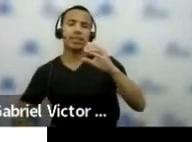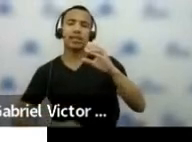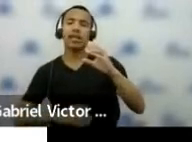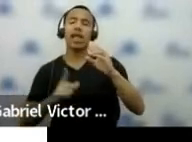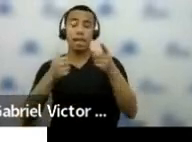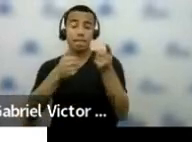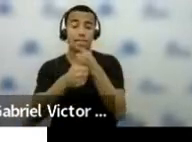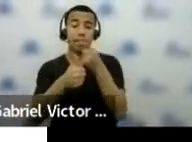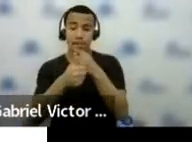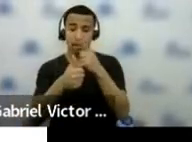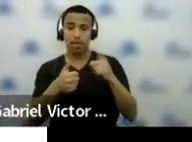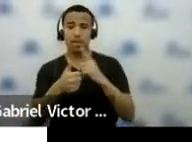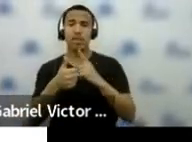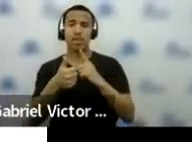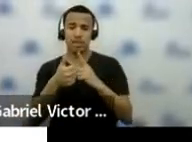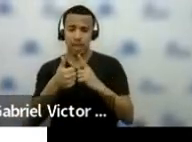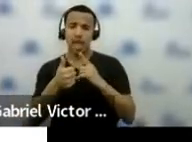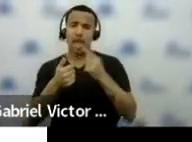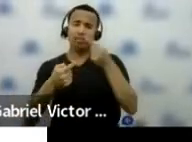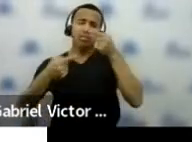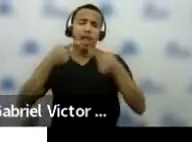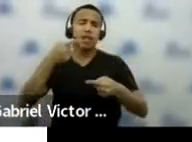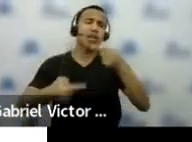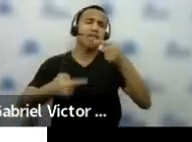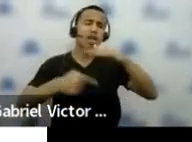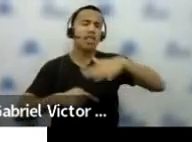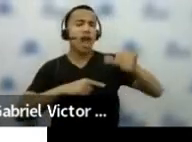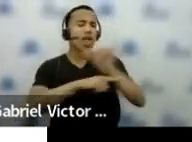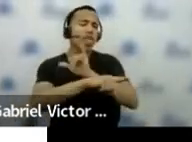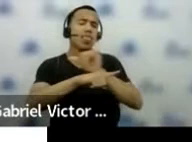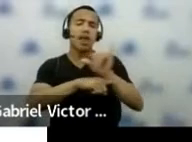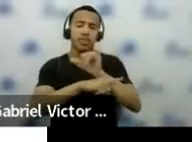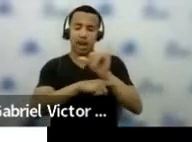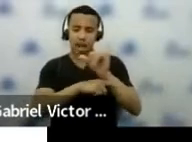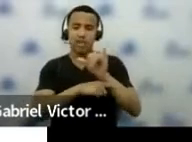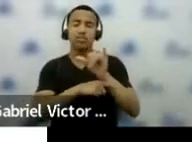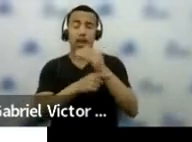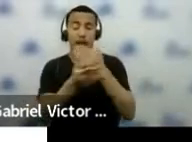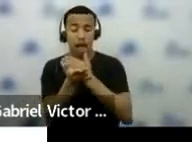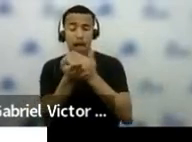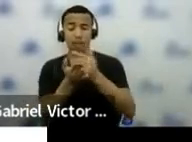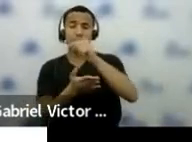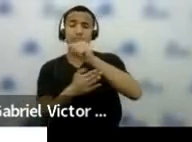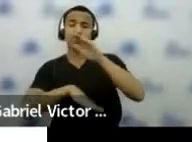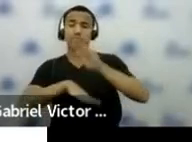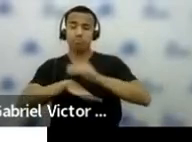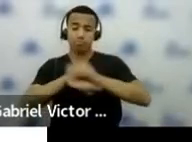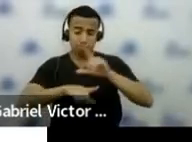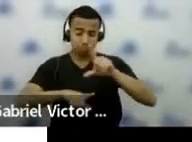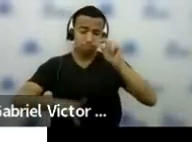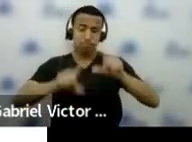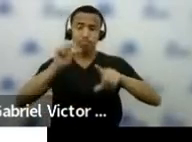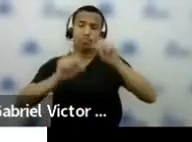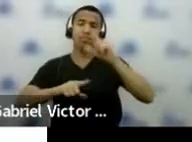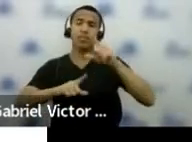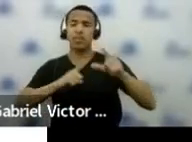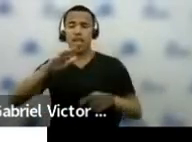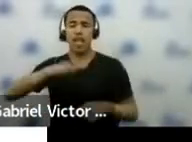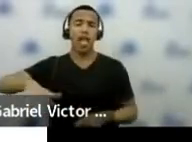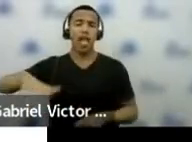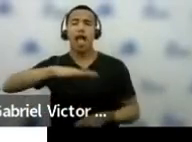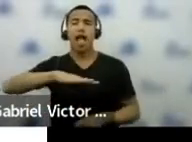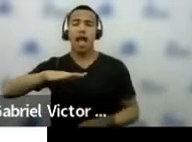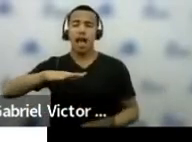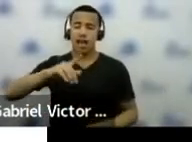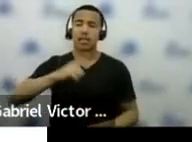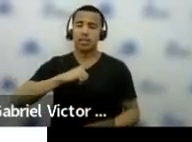gente tem a definição dos desafios, das áreas estratégicas. A partir da definição destes desafios e das áreas ancoradas em